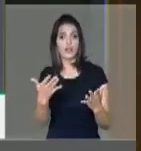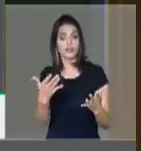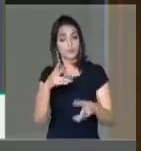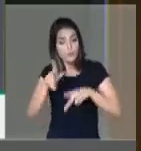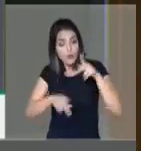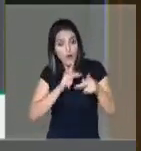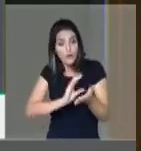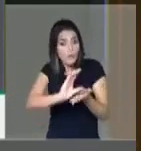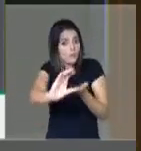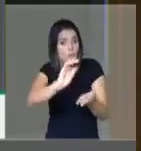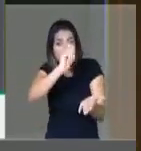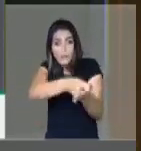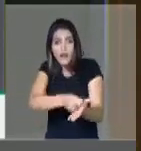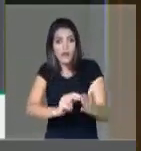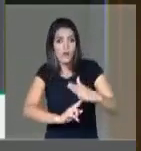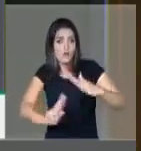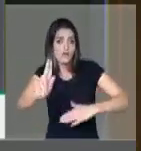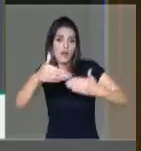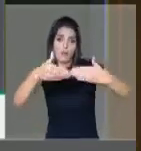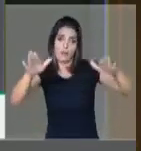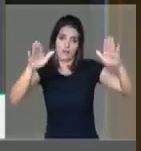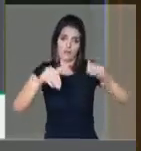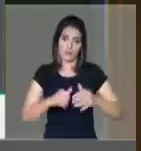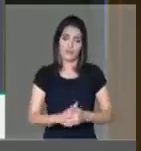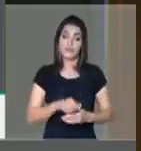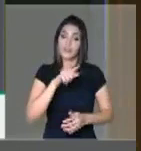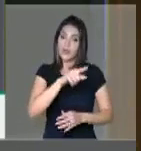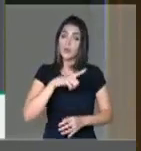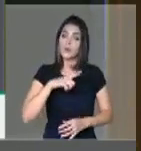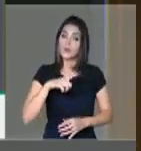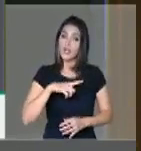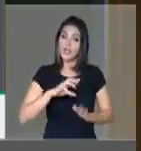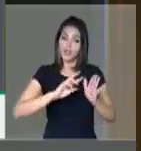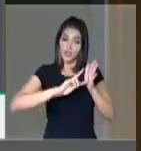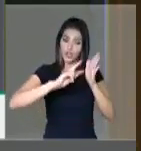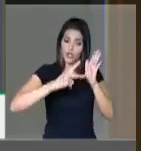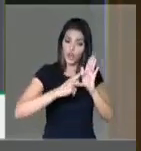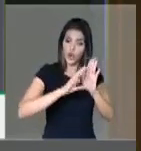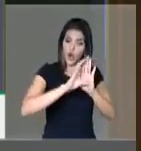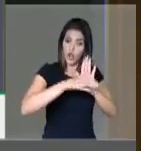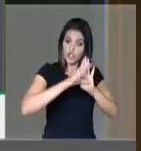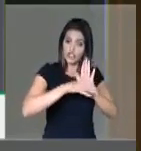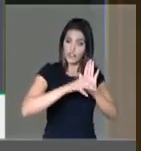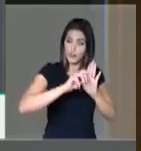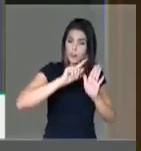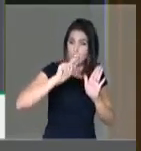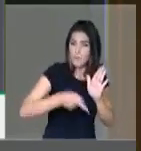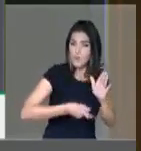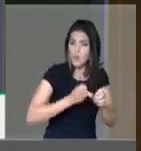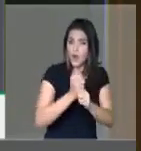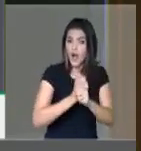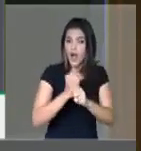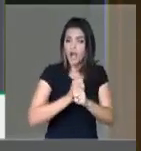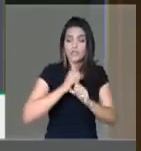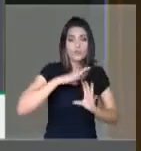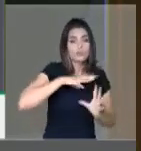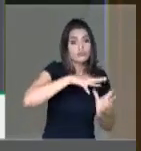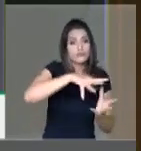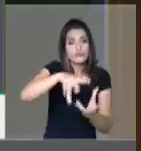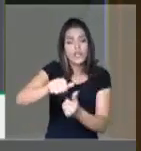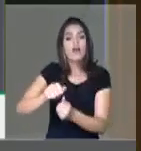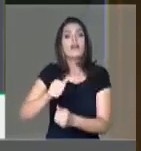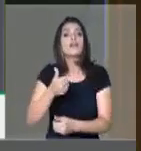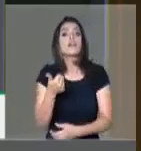financiam. Esse princípio milenar, universal, foi acolhido explicitamente na Constituição